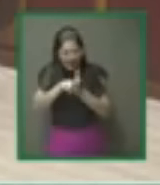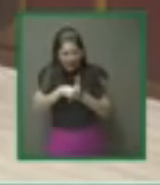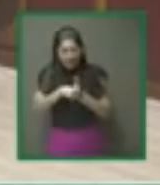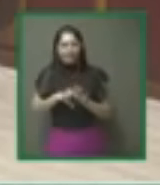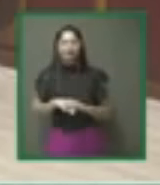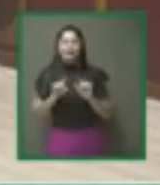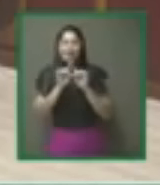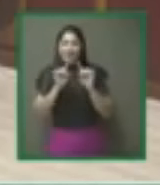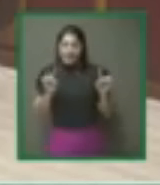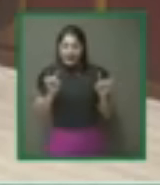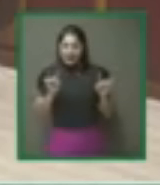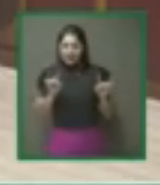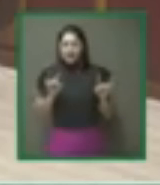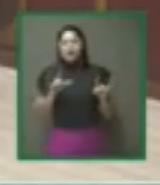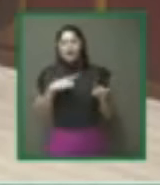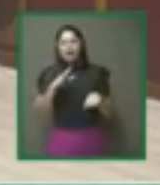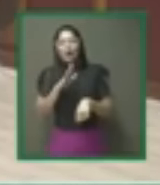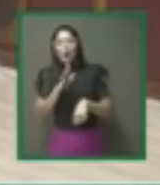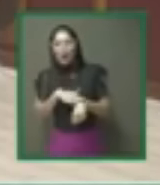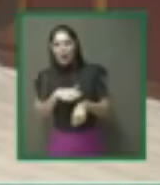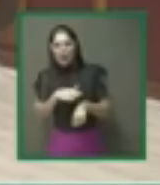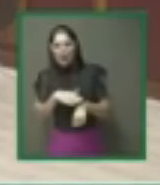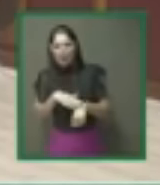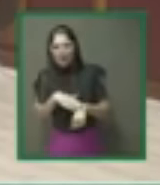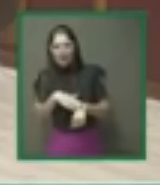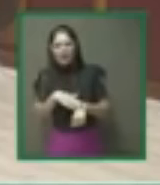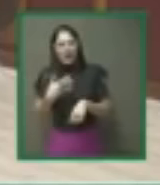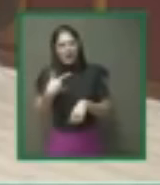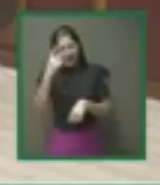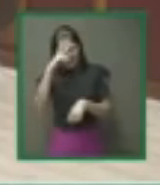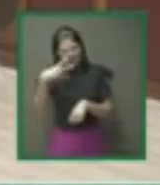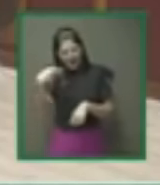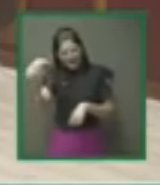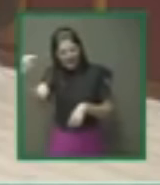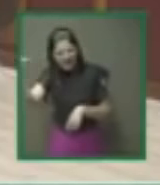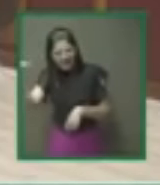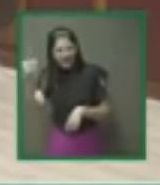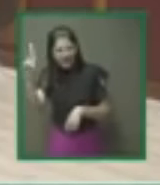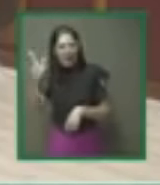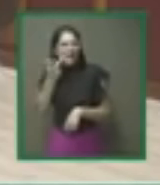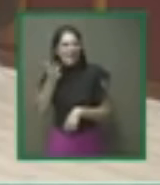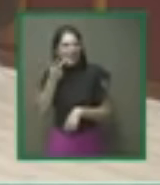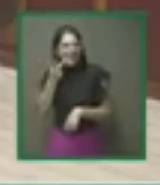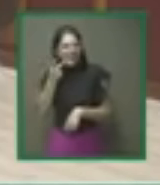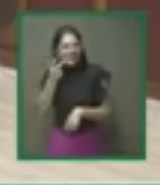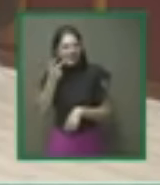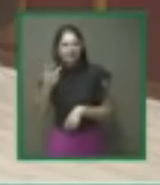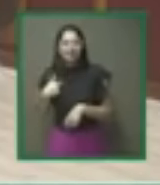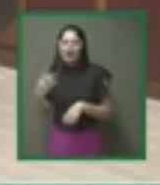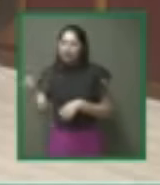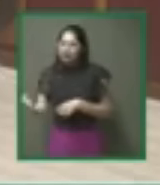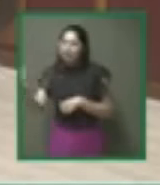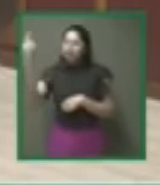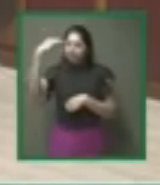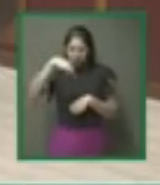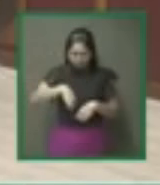determinado momento, quando eu retorno de Fortaleza com o Arthur, O Bruno me procura, dessa